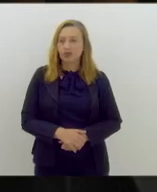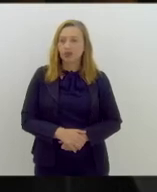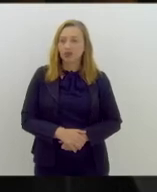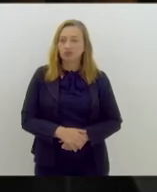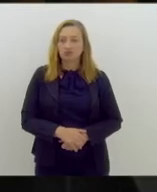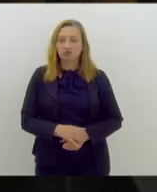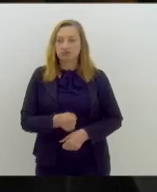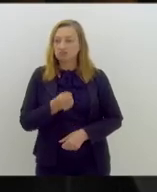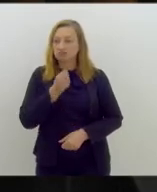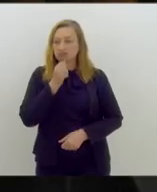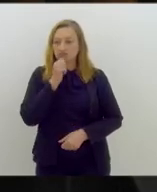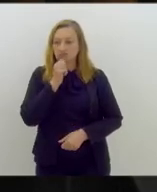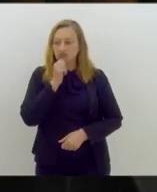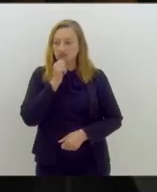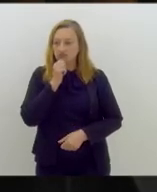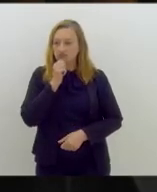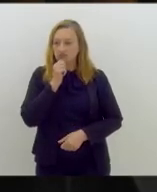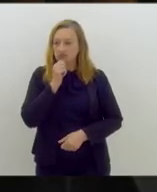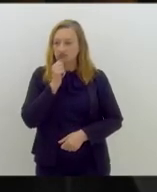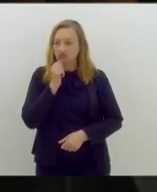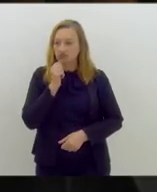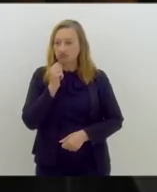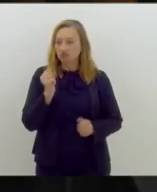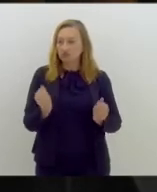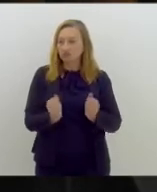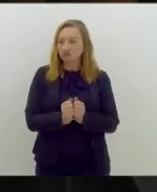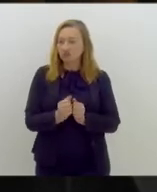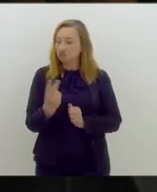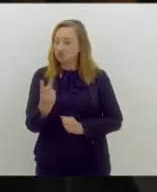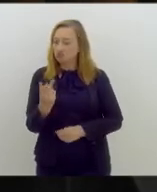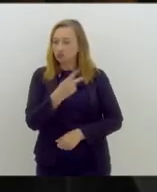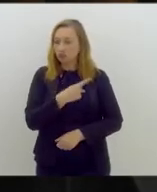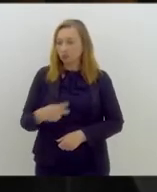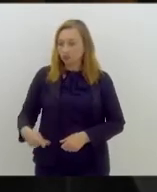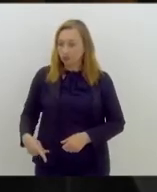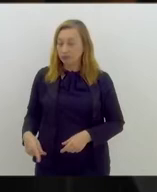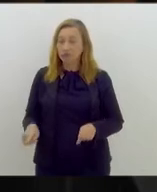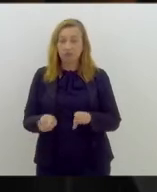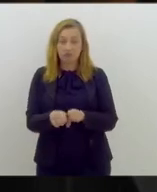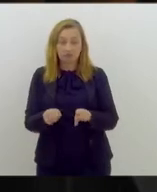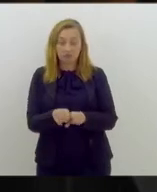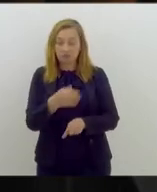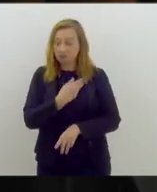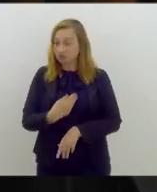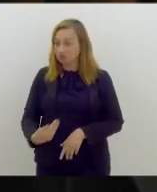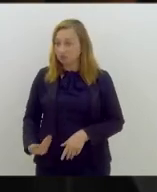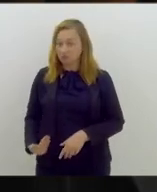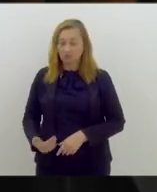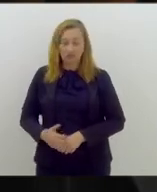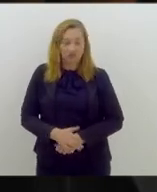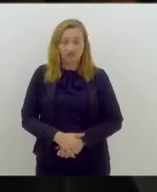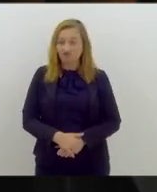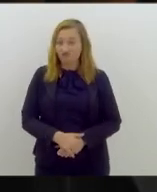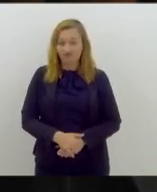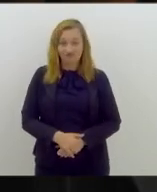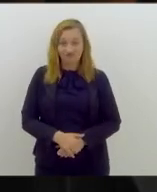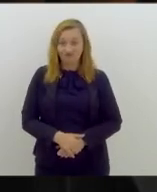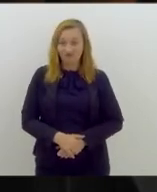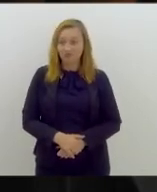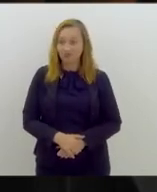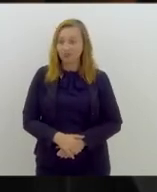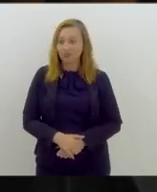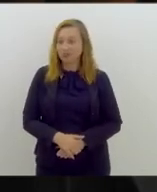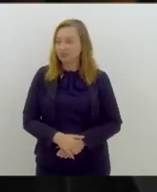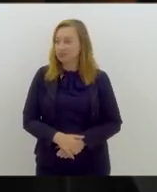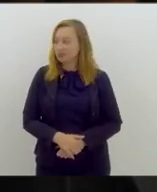de presidente nem tão pouco dos polos de Governador nem tão pouco dos polos